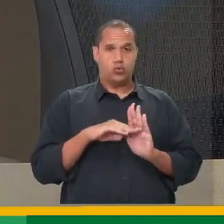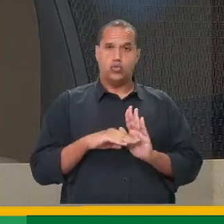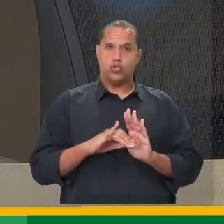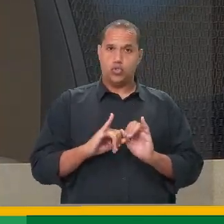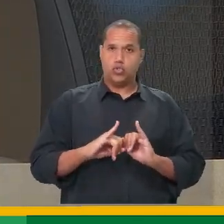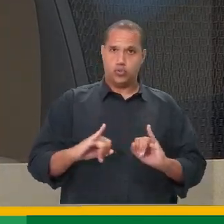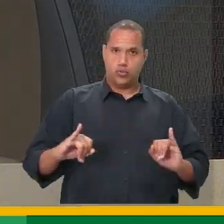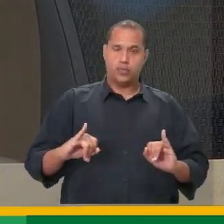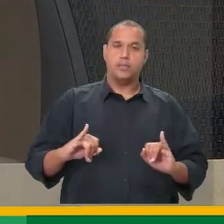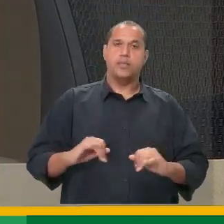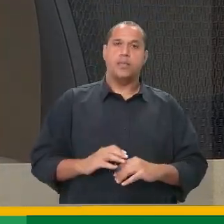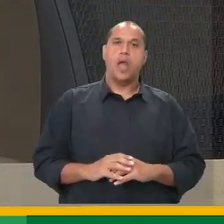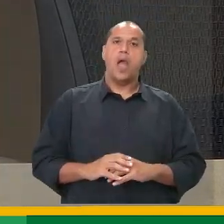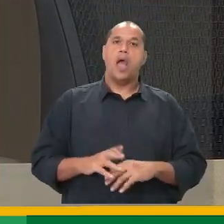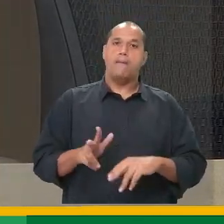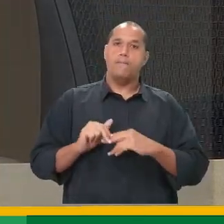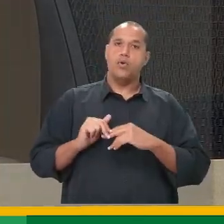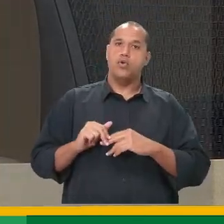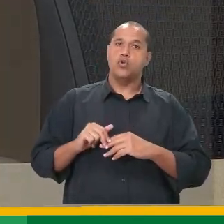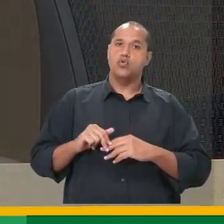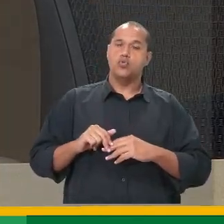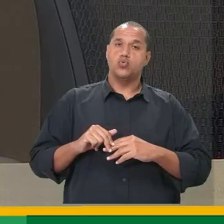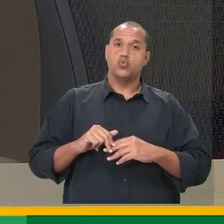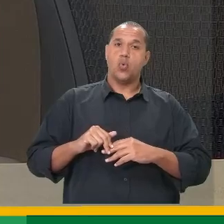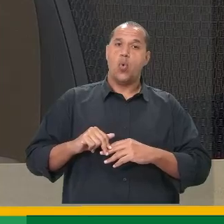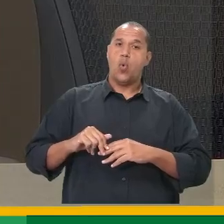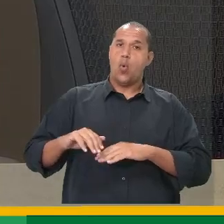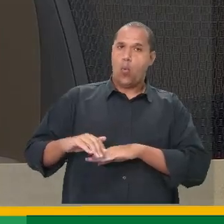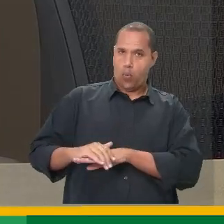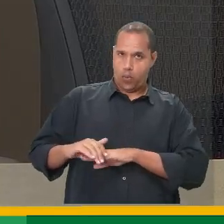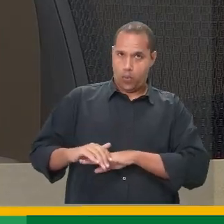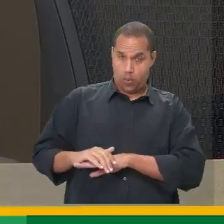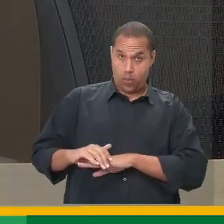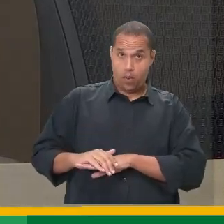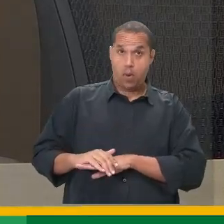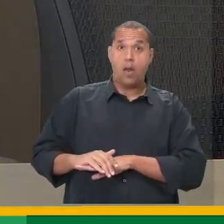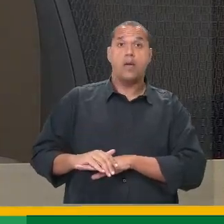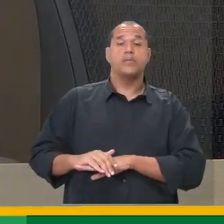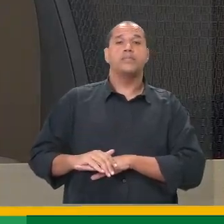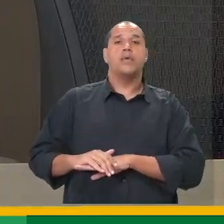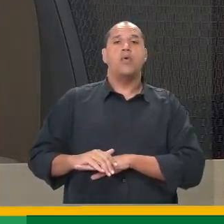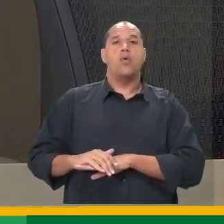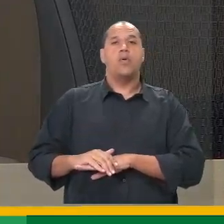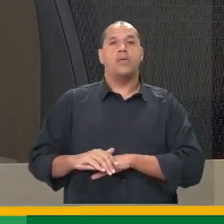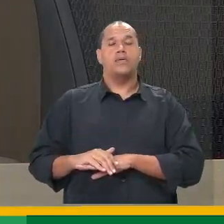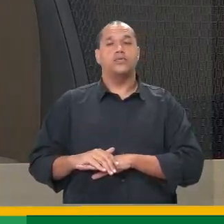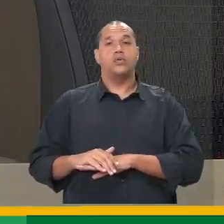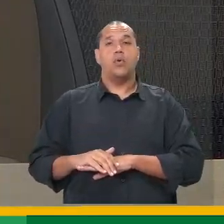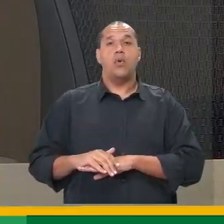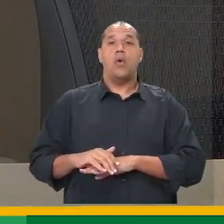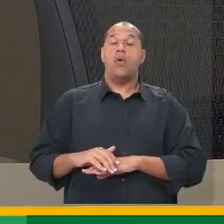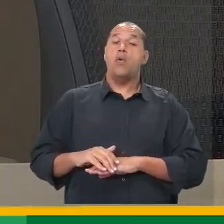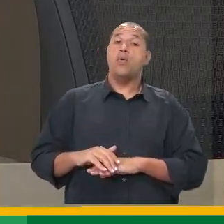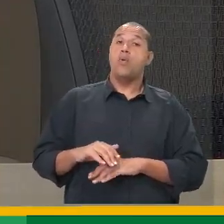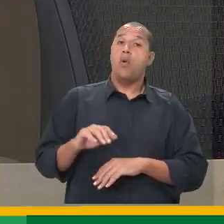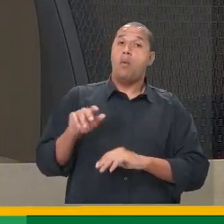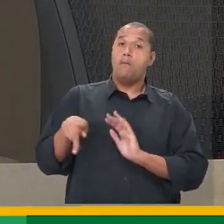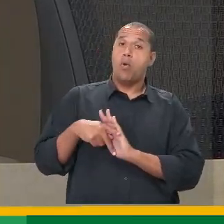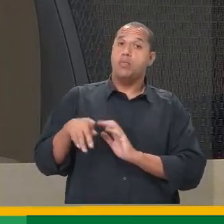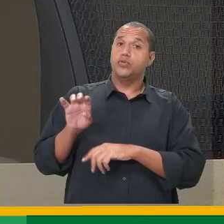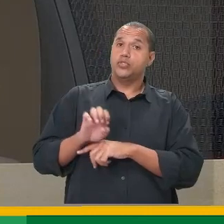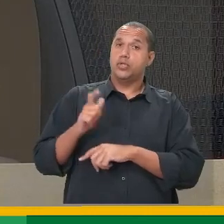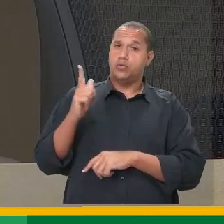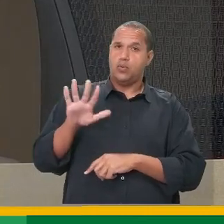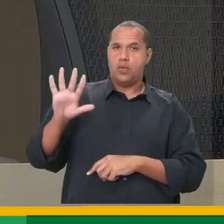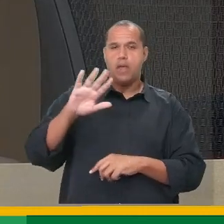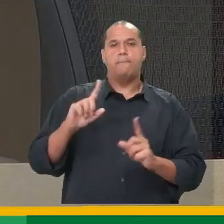participação e fomento de do Estado de Goiás fomentar o relató deputado